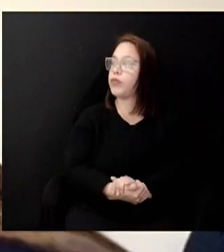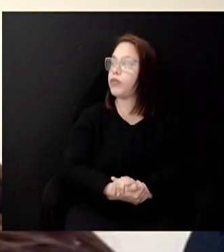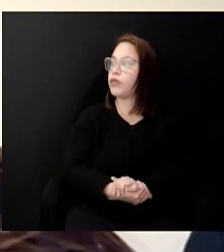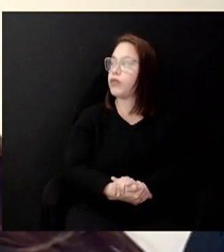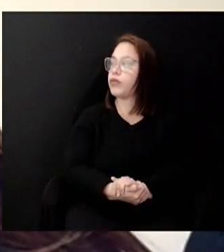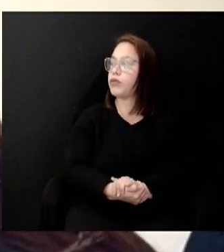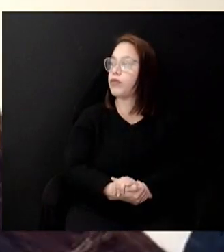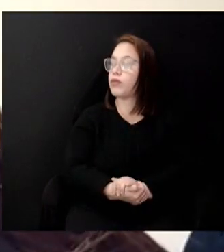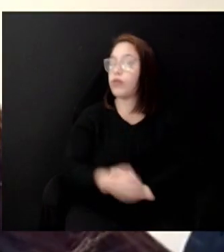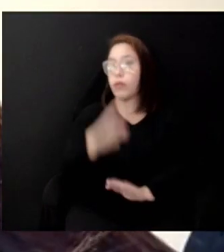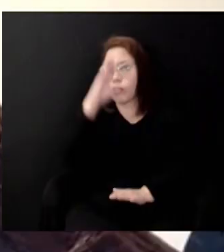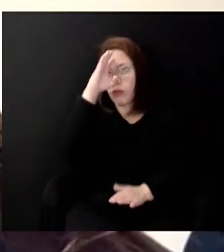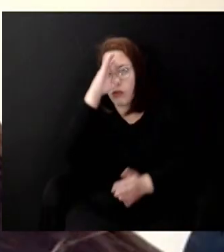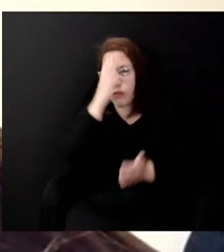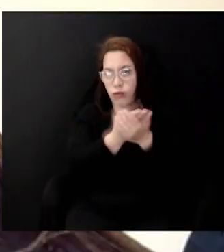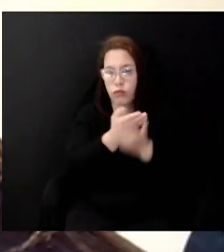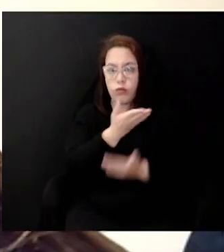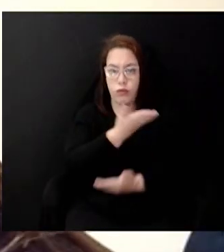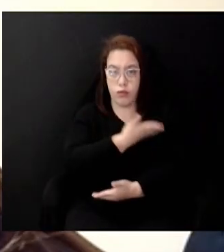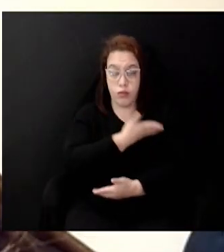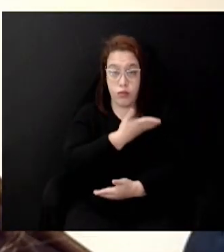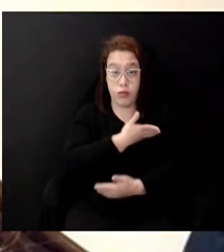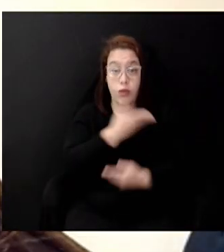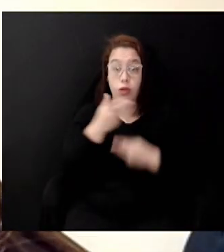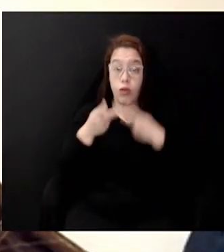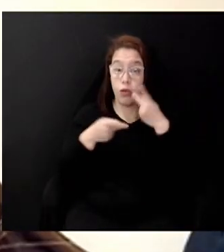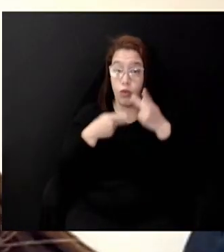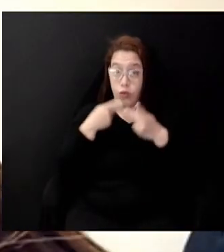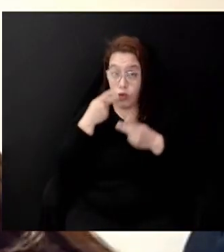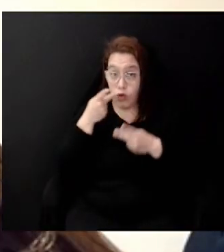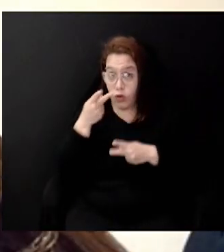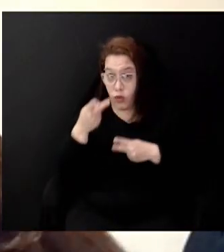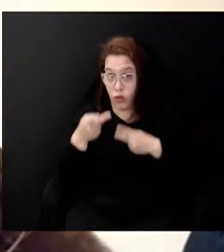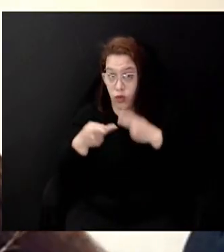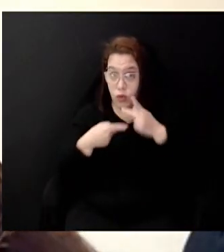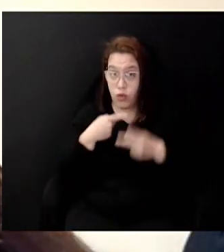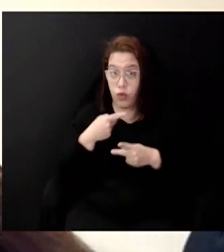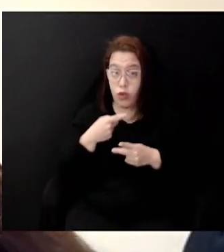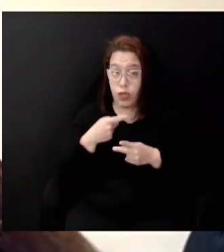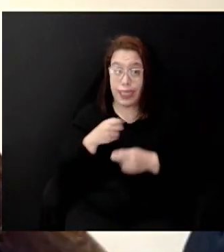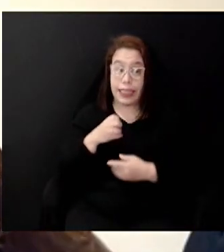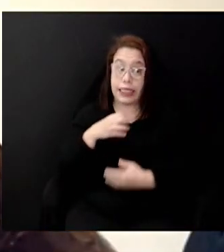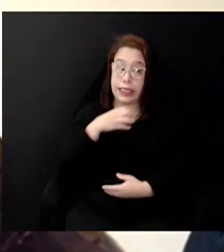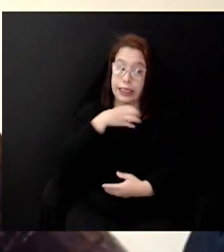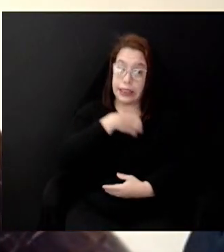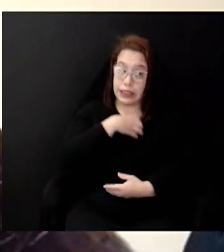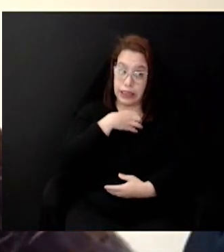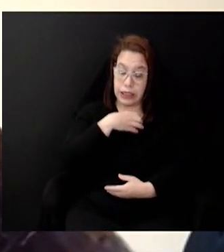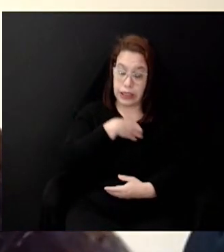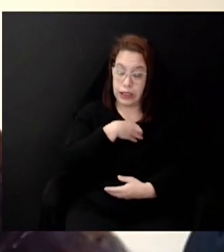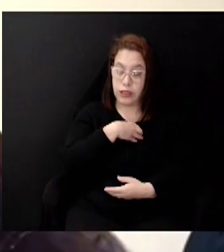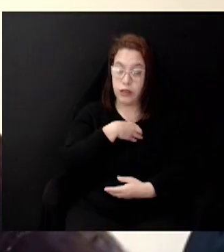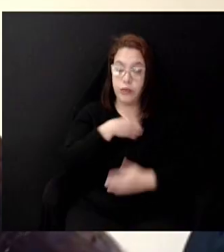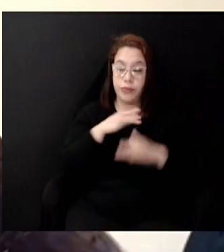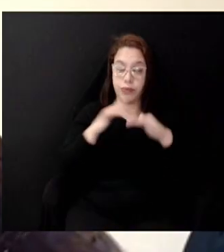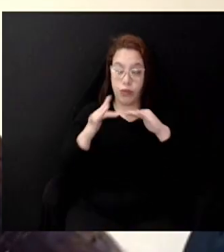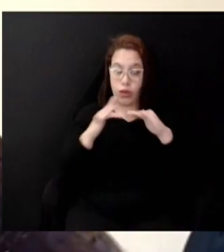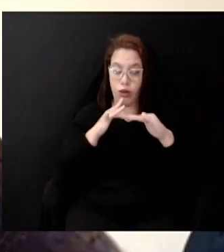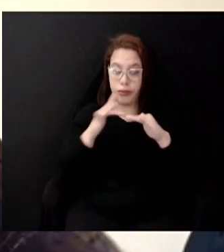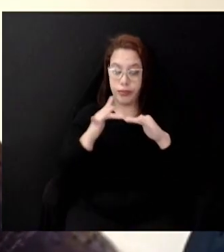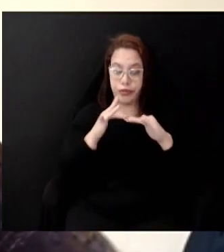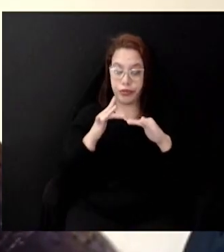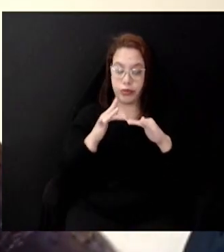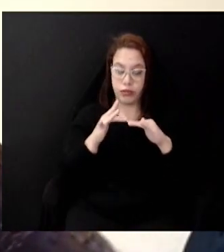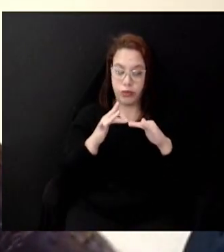Acredito que as colegas foram falando aí um pouquinho a respeito dos efeitos, né, da rede social e a